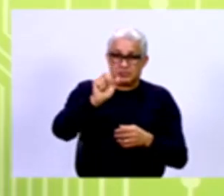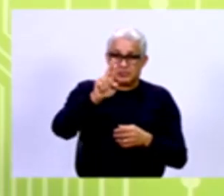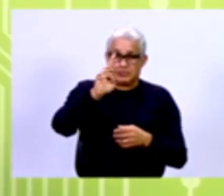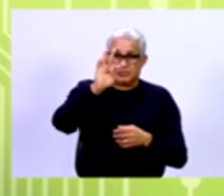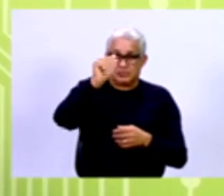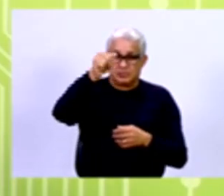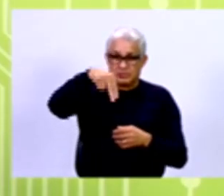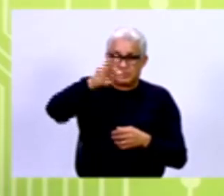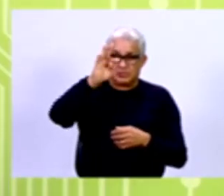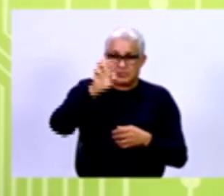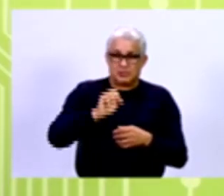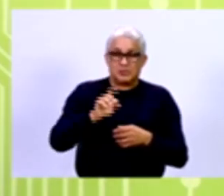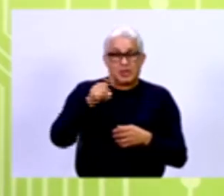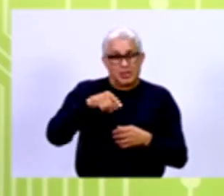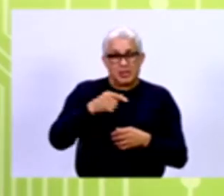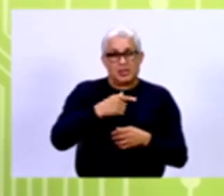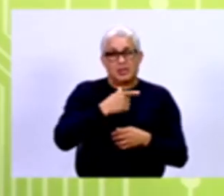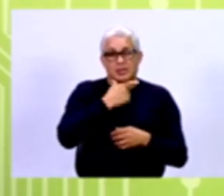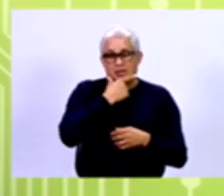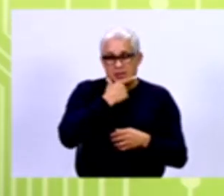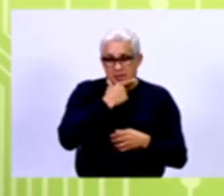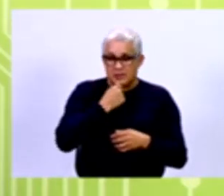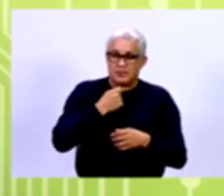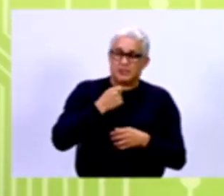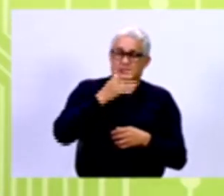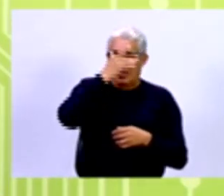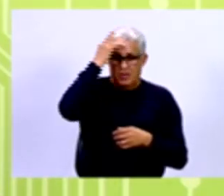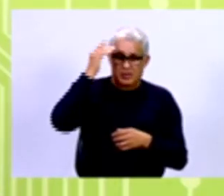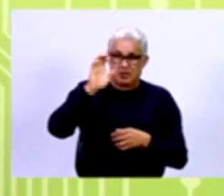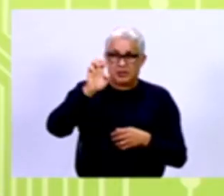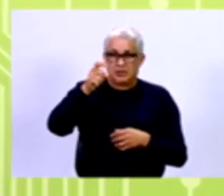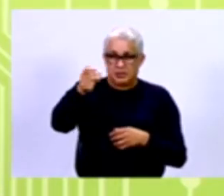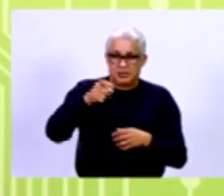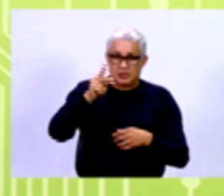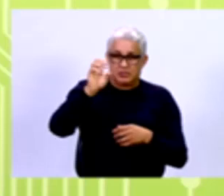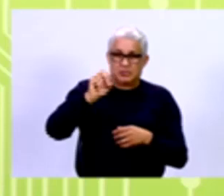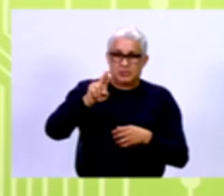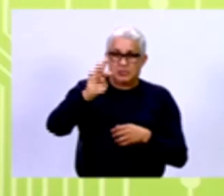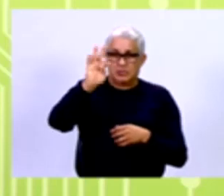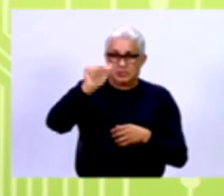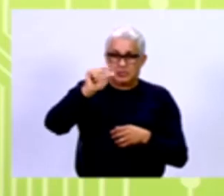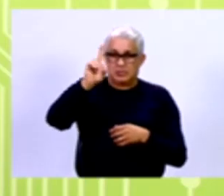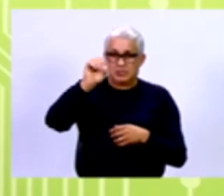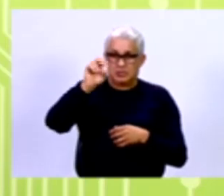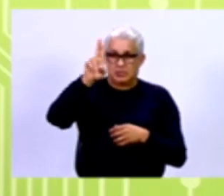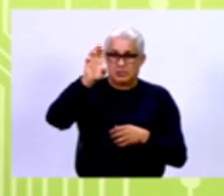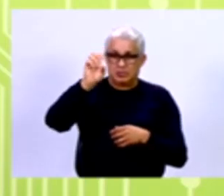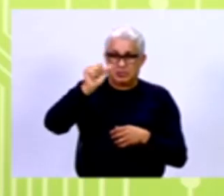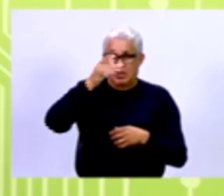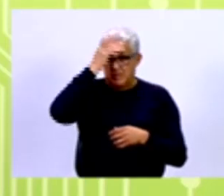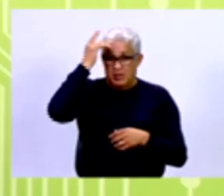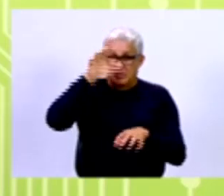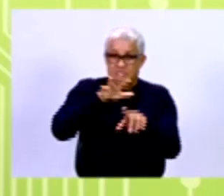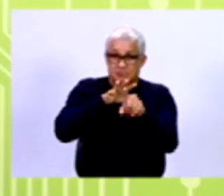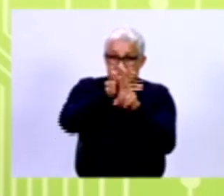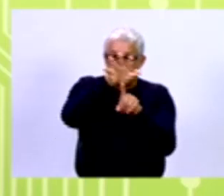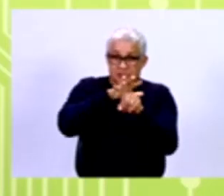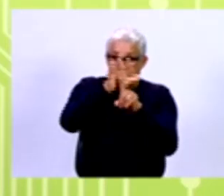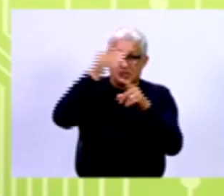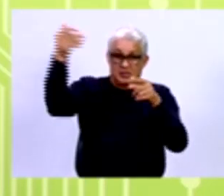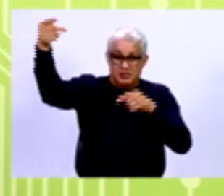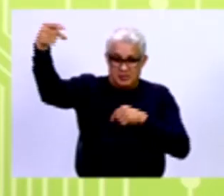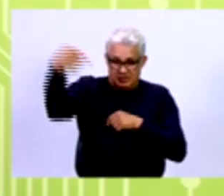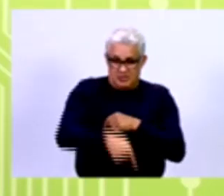são os exportadores, são investimento externo, e os turistas, atrair turistas, né, para visitar o Brasil. Então,